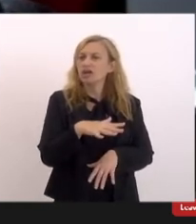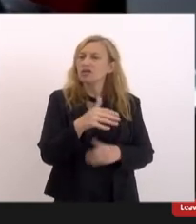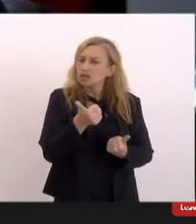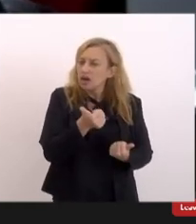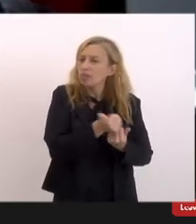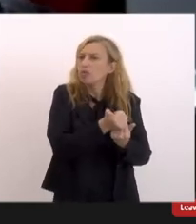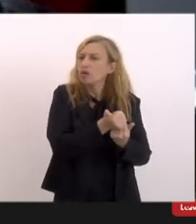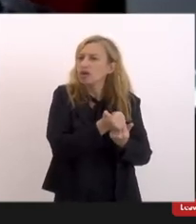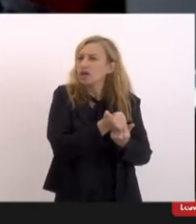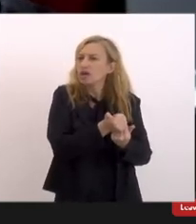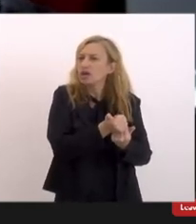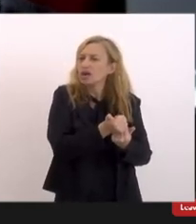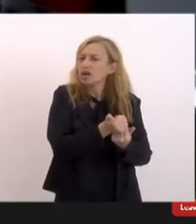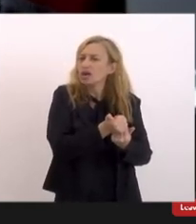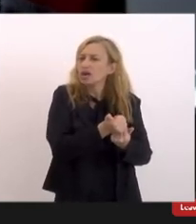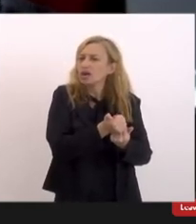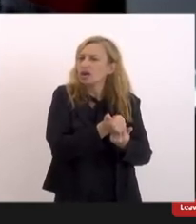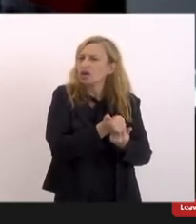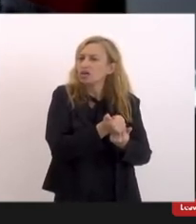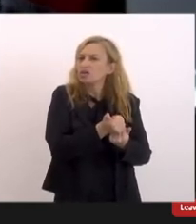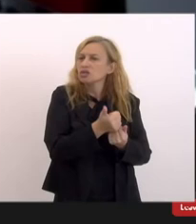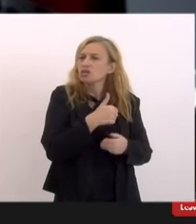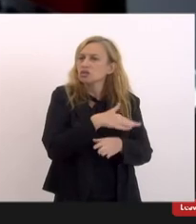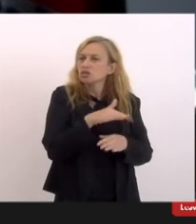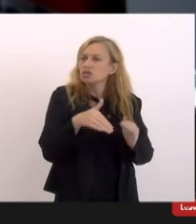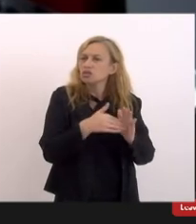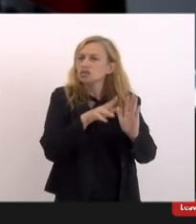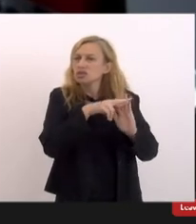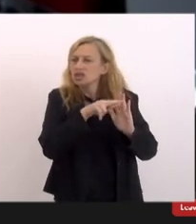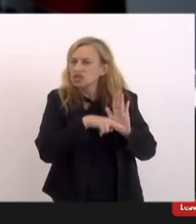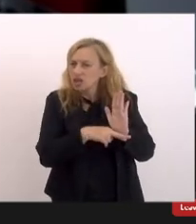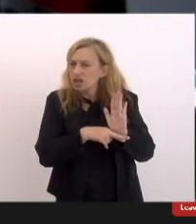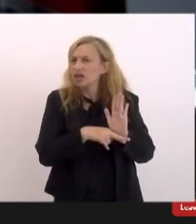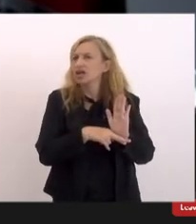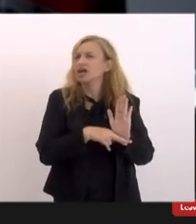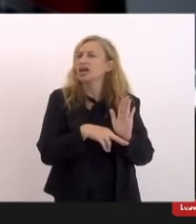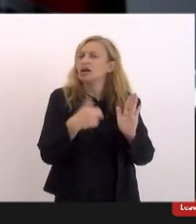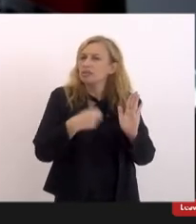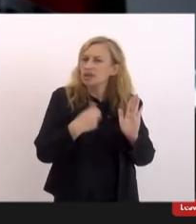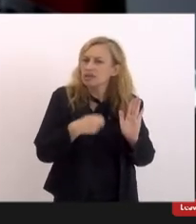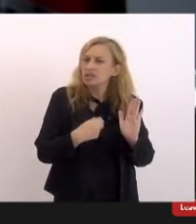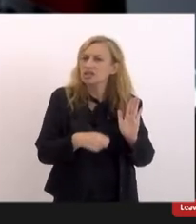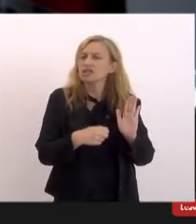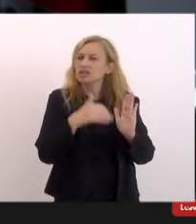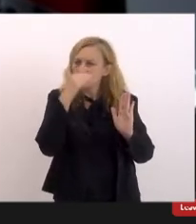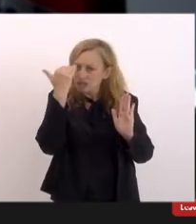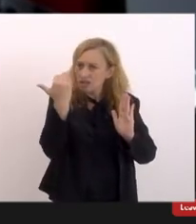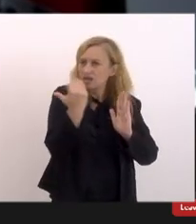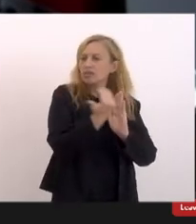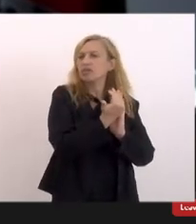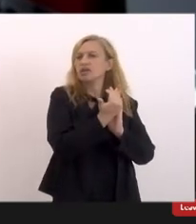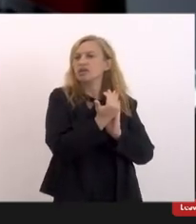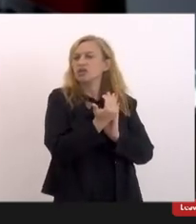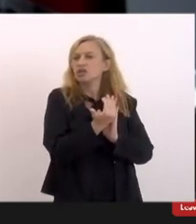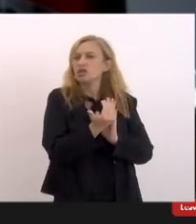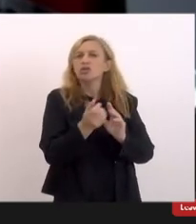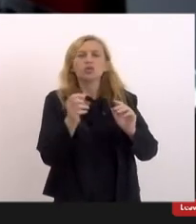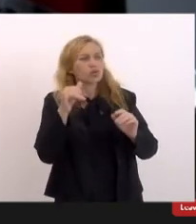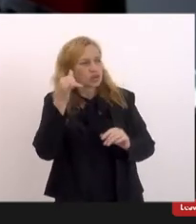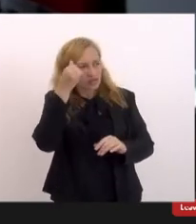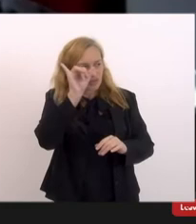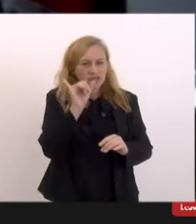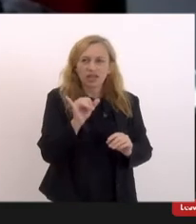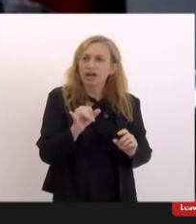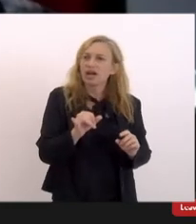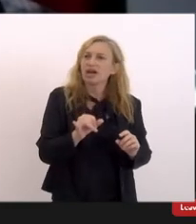apoiar toda a implementação dos protocolos, tem que apoiar ali no seu eixo, né, no tema de prevenção da saúde, que é um